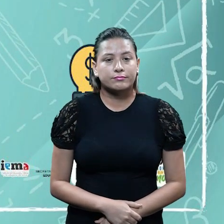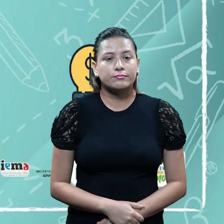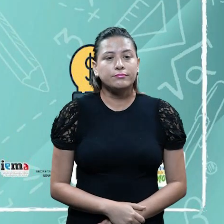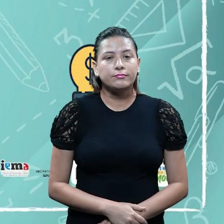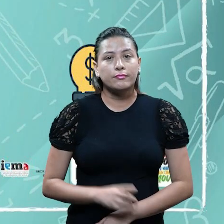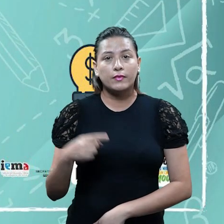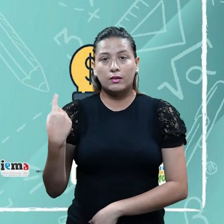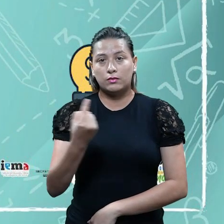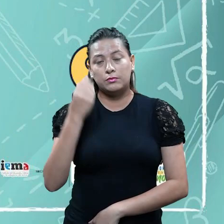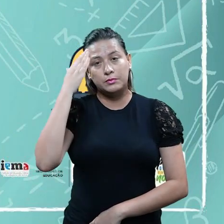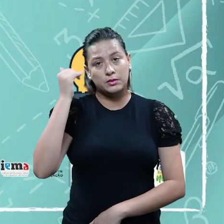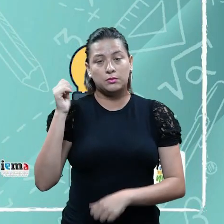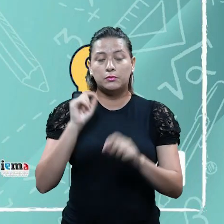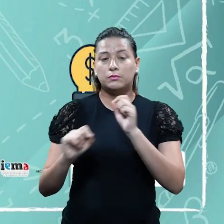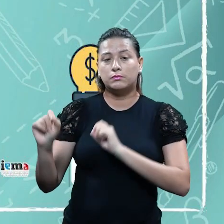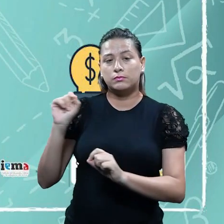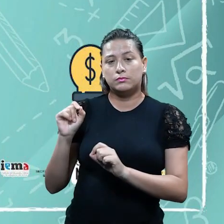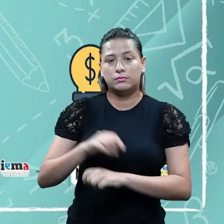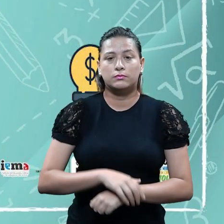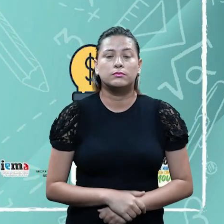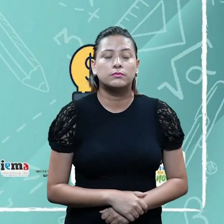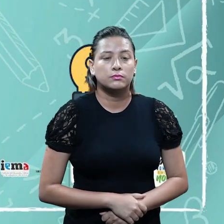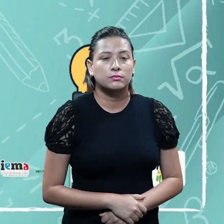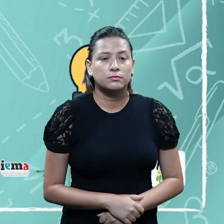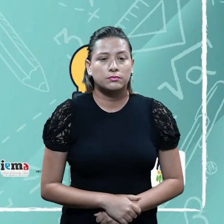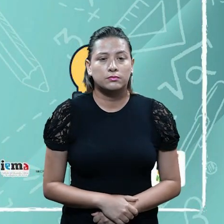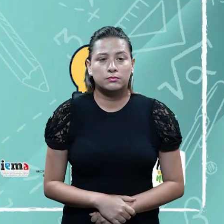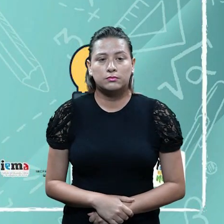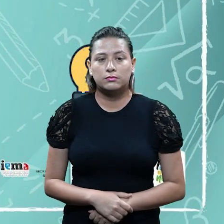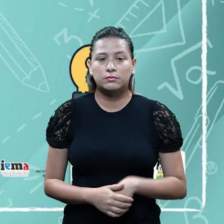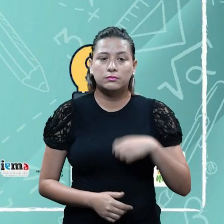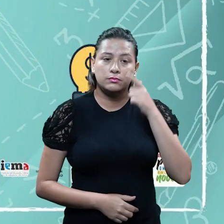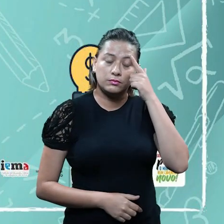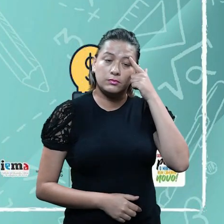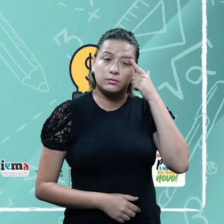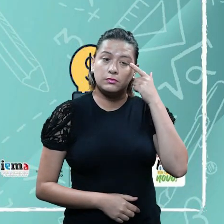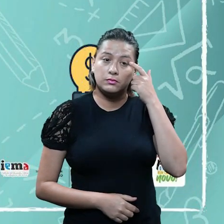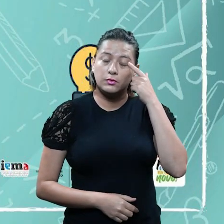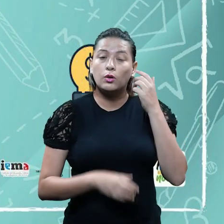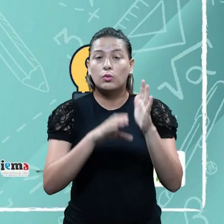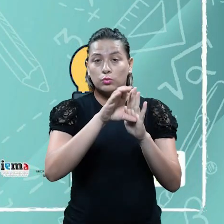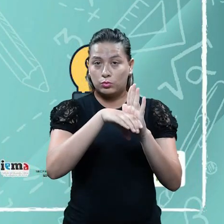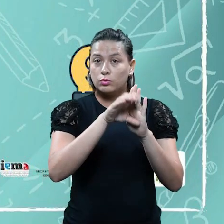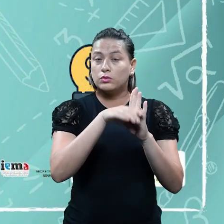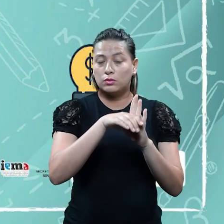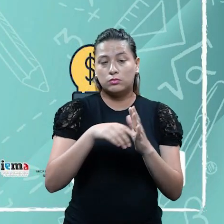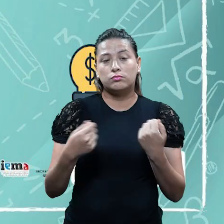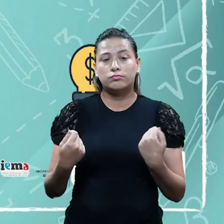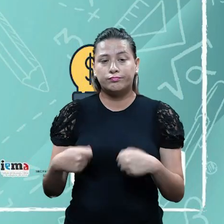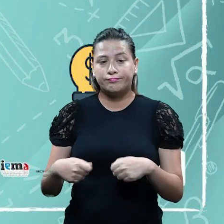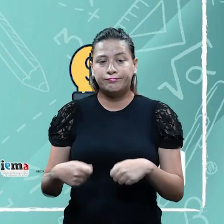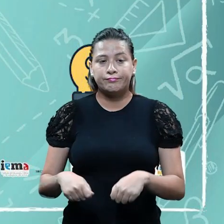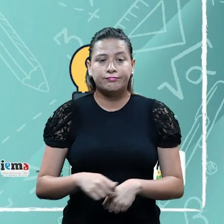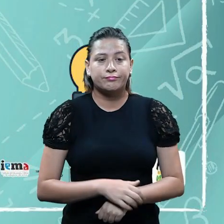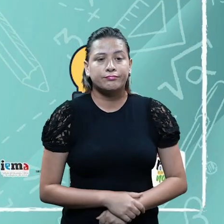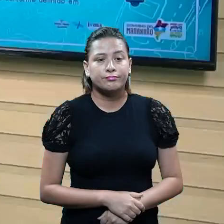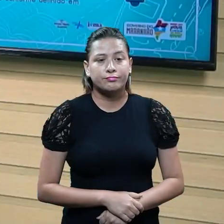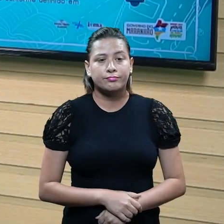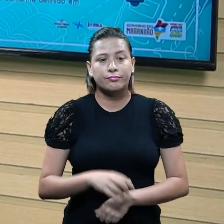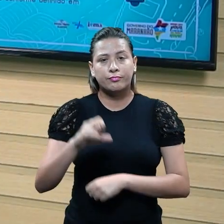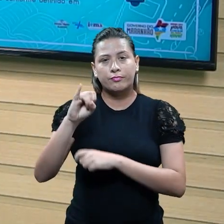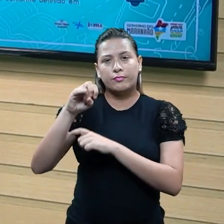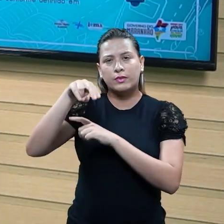precisa saber? Nós precisamos saber alguns conceitos e definições. Então, o que é